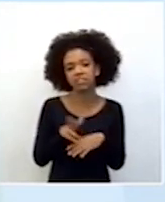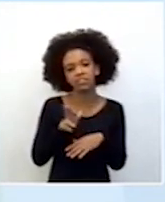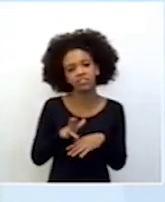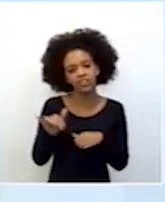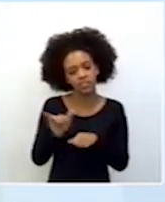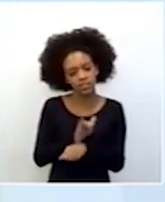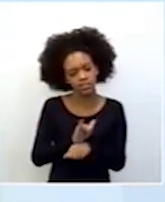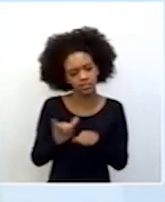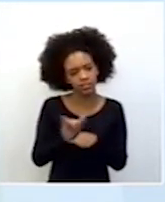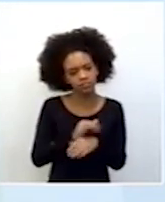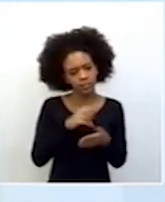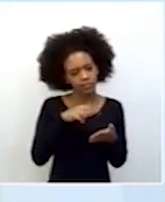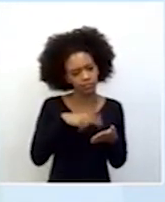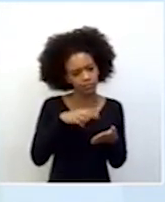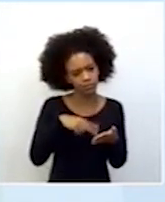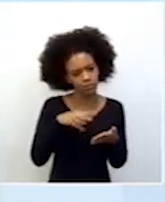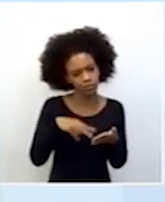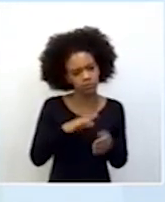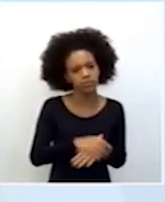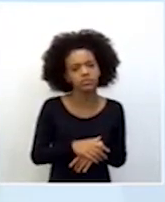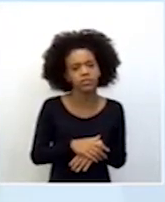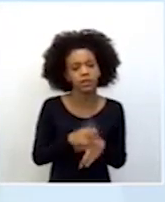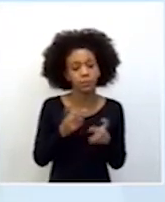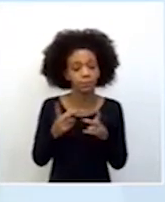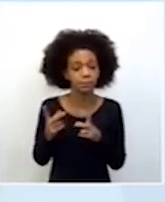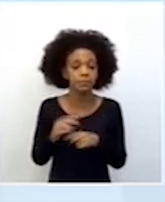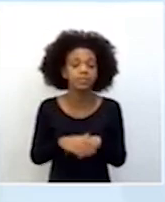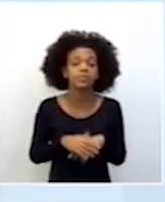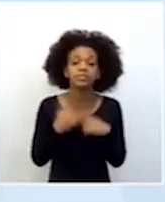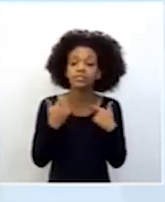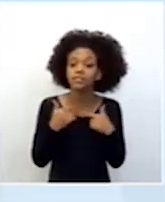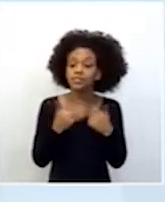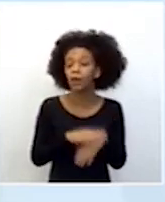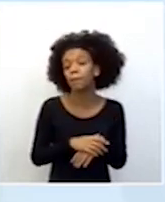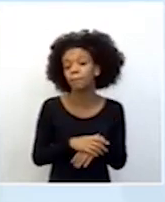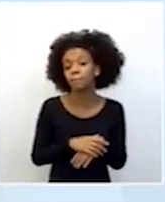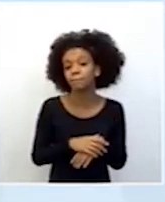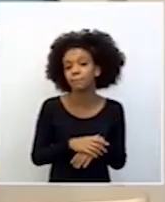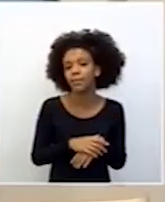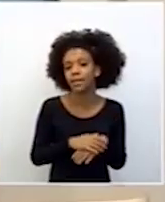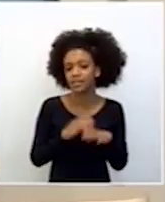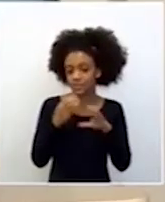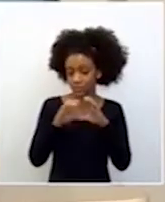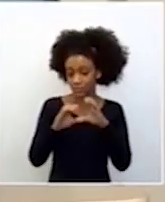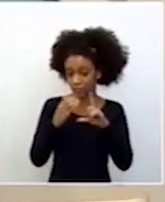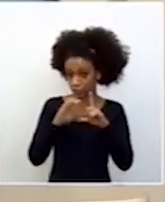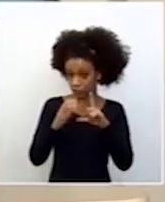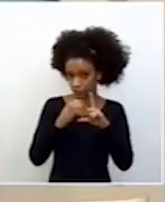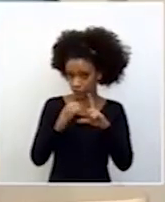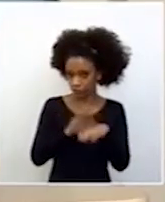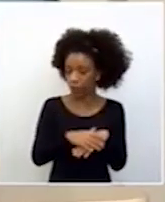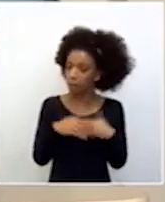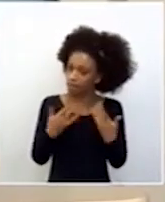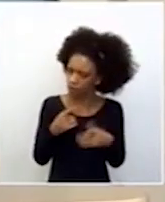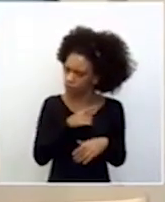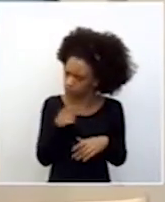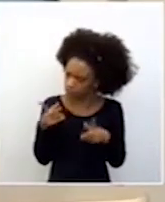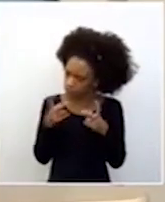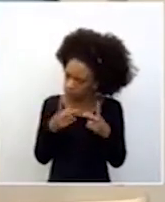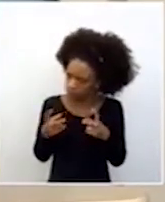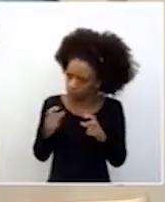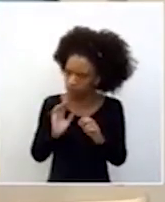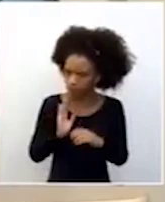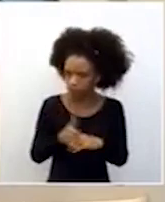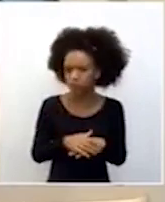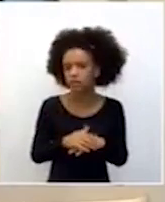estratégias de leitura, identificando o sentido de humor e da ironia nas charges. Bom, vocês já perceberam que a gente já